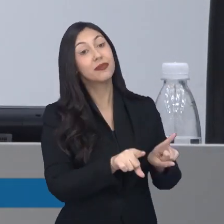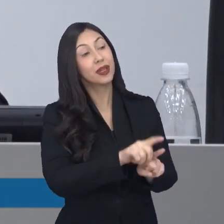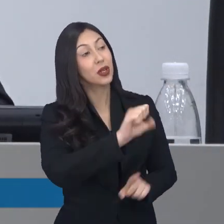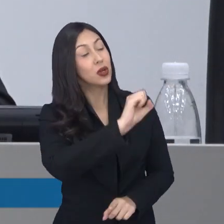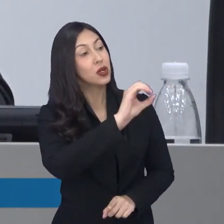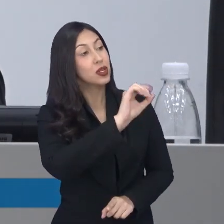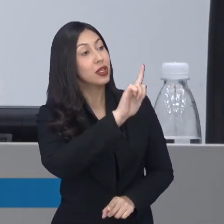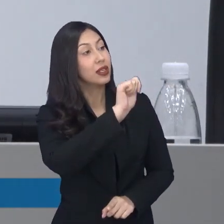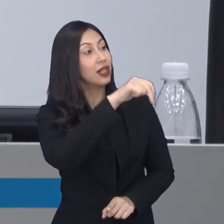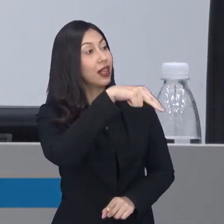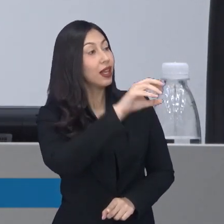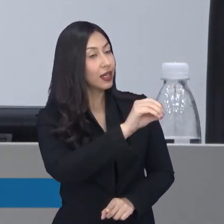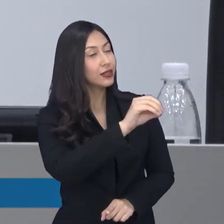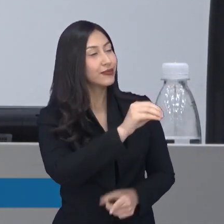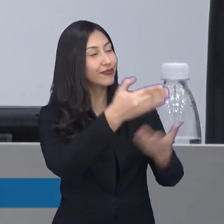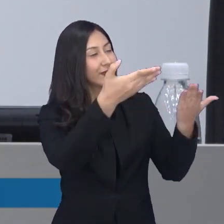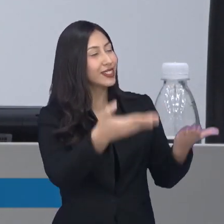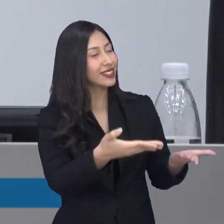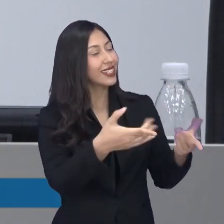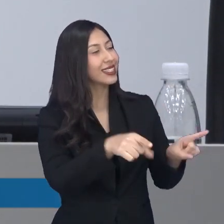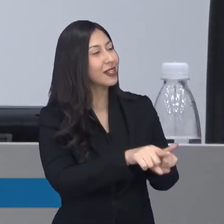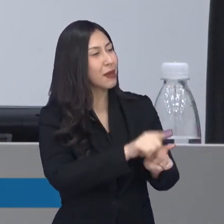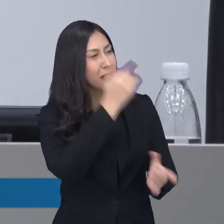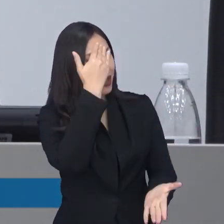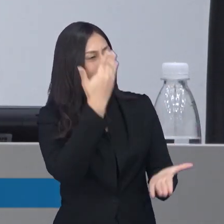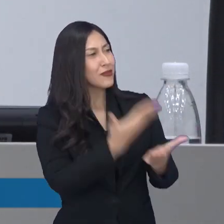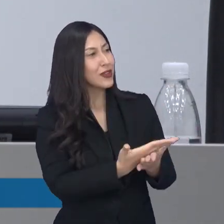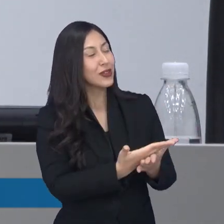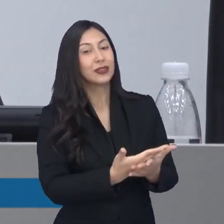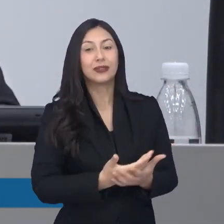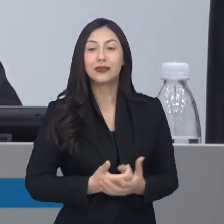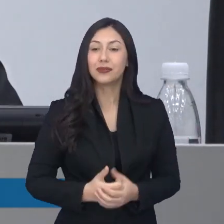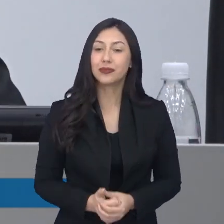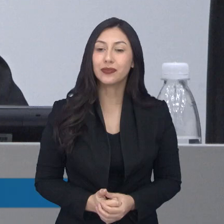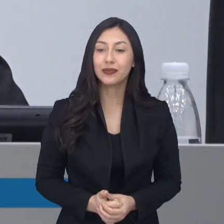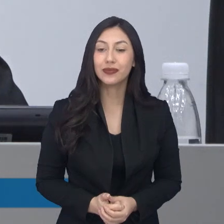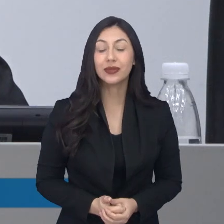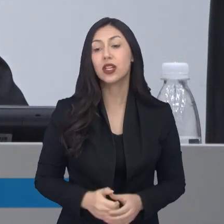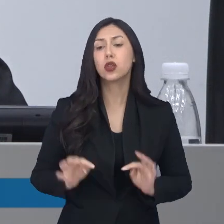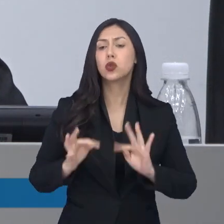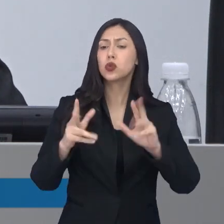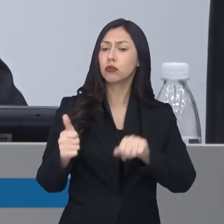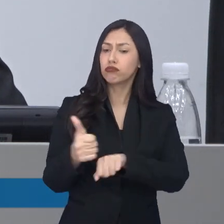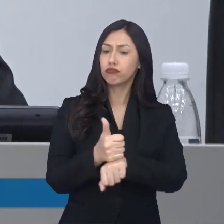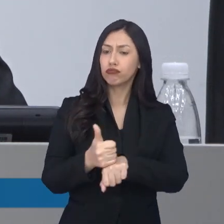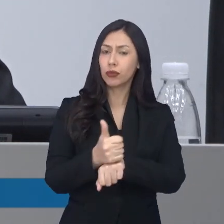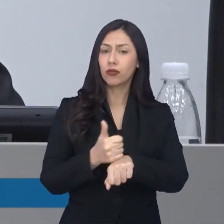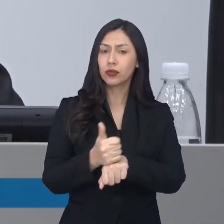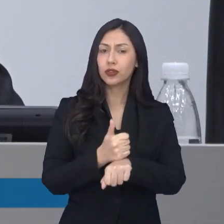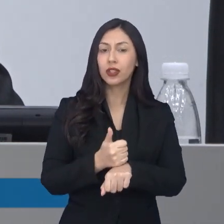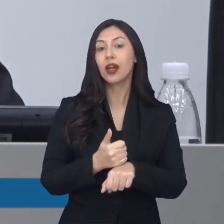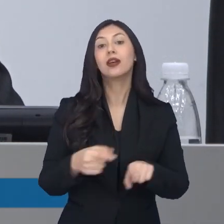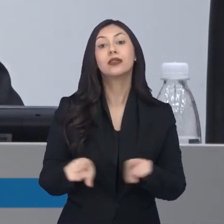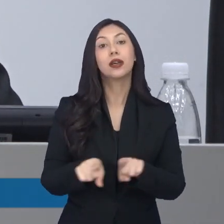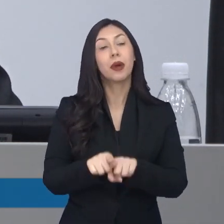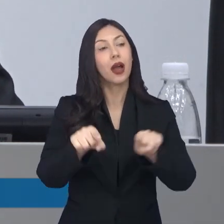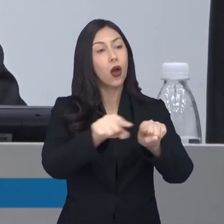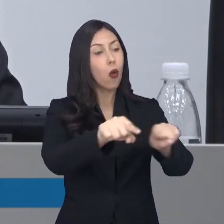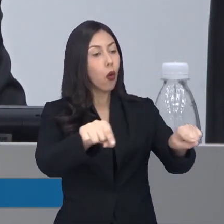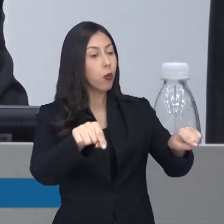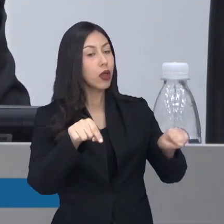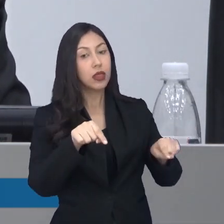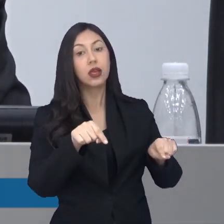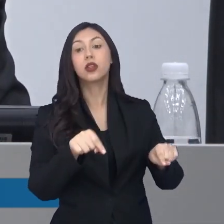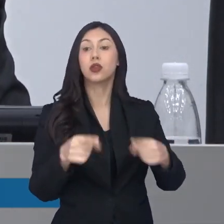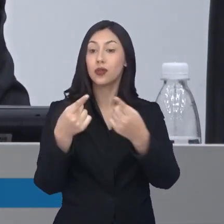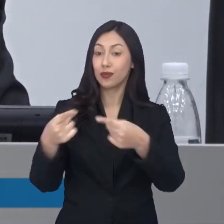obrigado por sua consideração e confiança. Aos profissionais da casa, ao nosso gabinete,